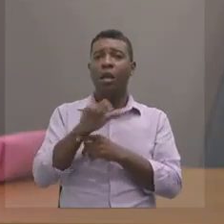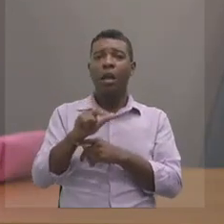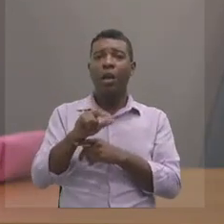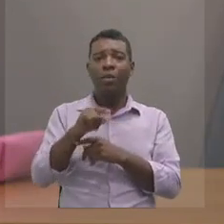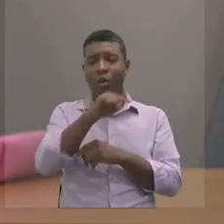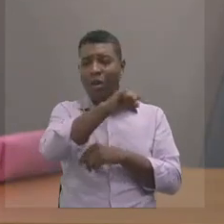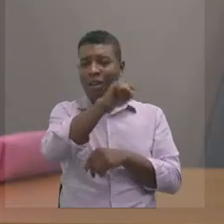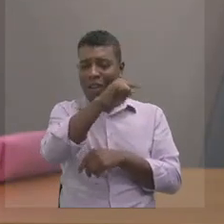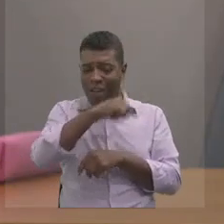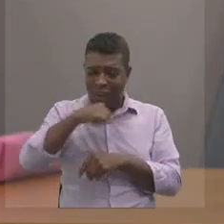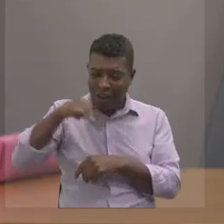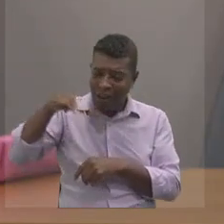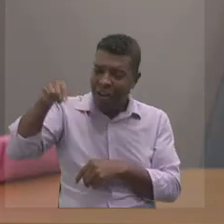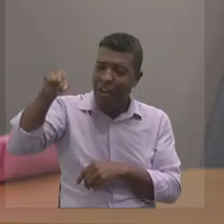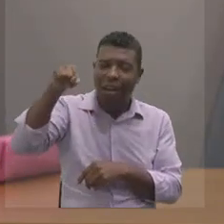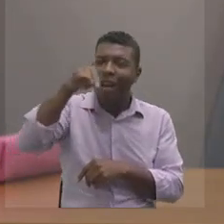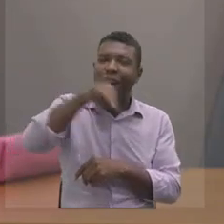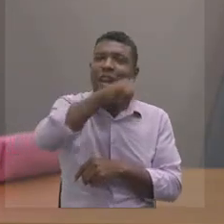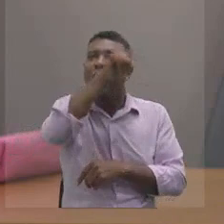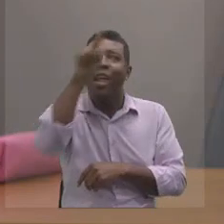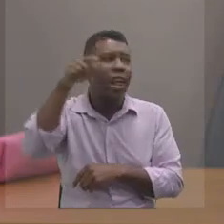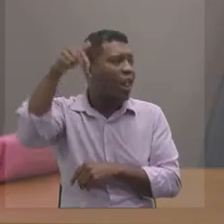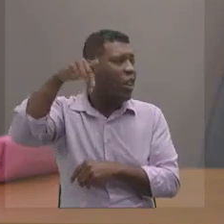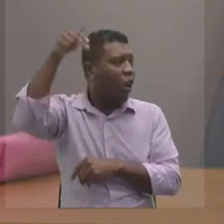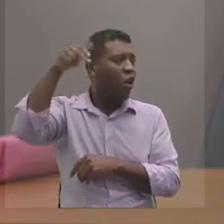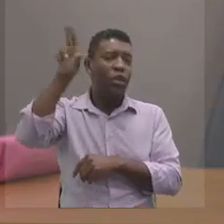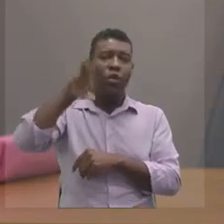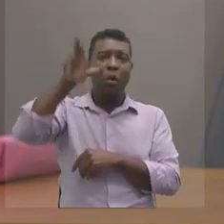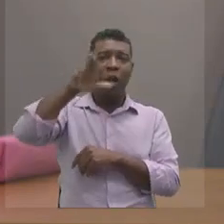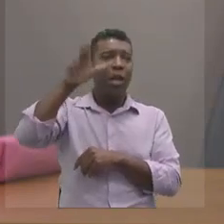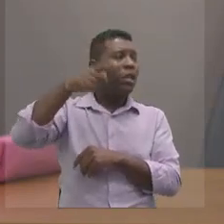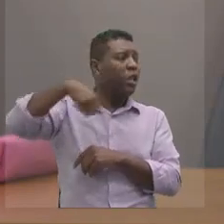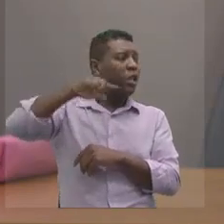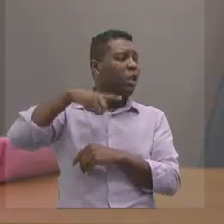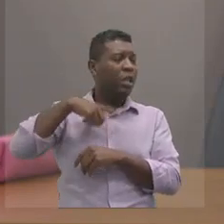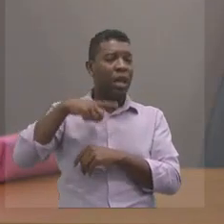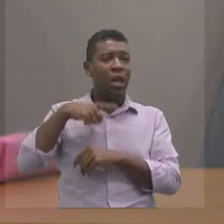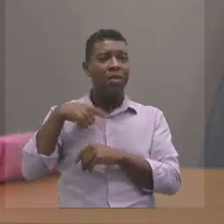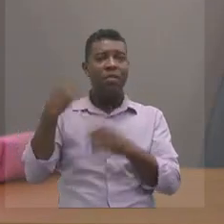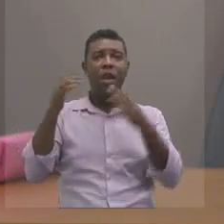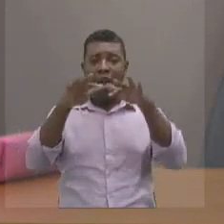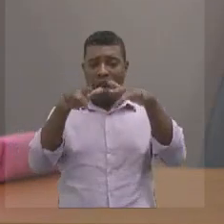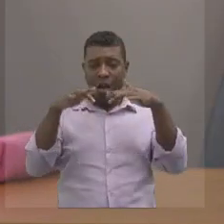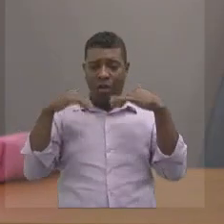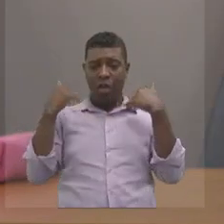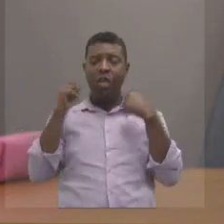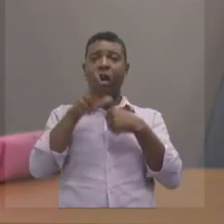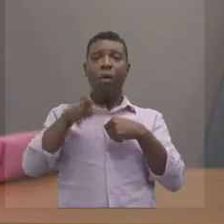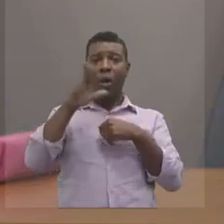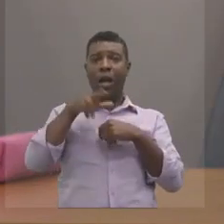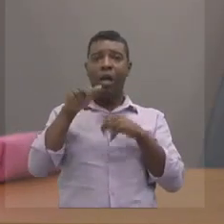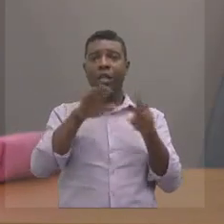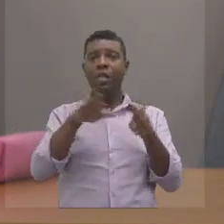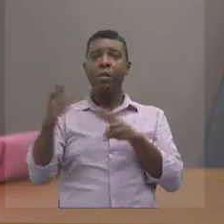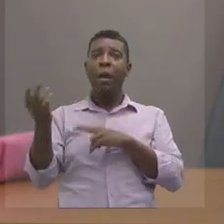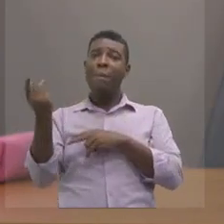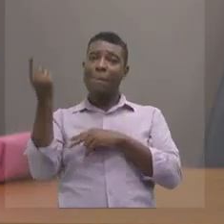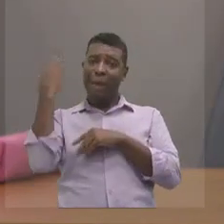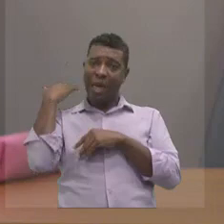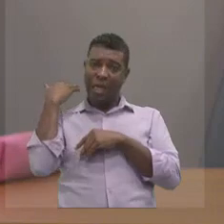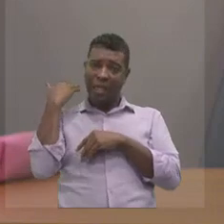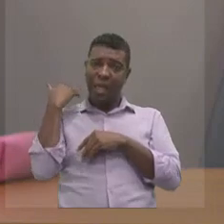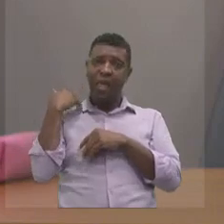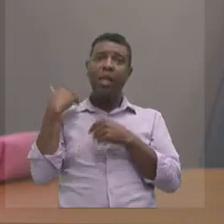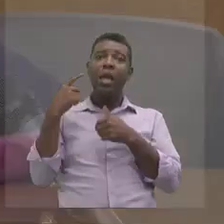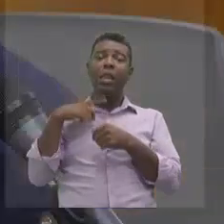nos 11.7 km a gente teve em audiência em Uberlândia na semana passada e sai compromisso não temos já uma agenda marcada no dia